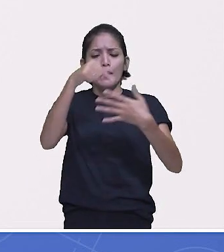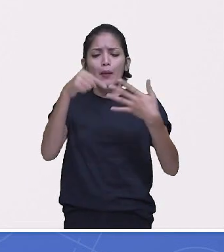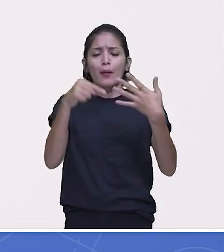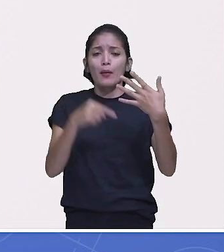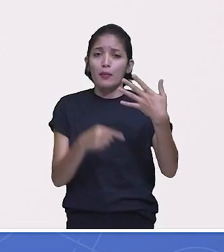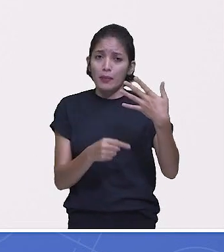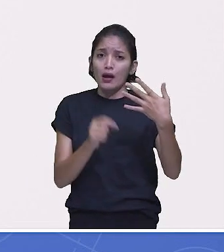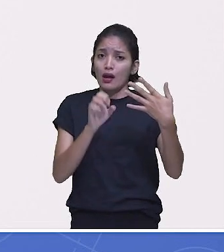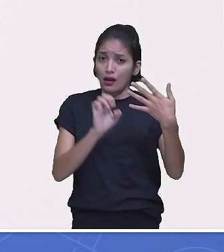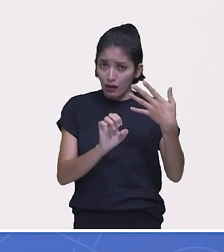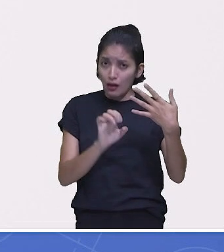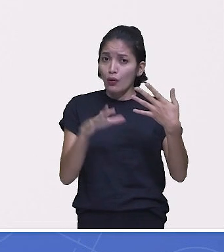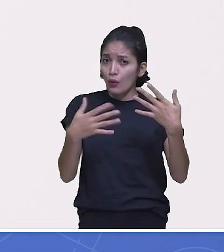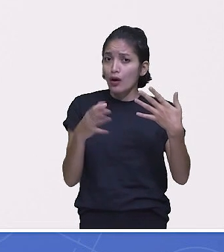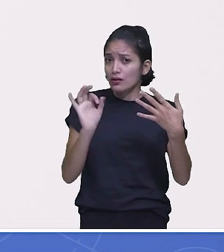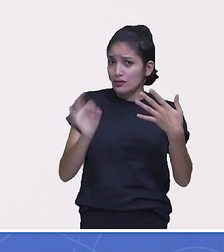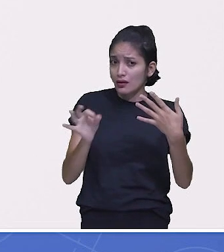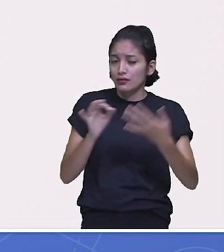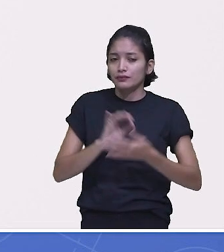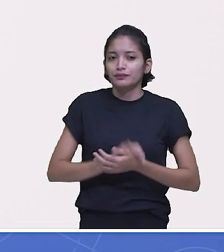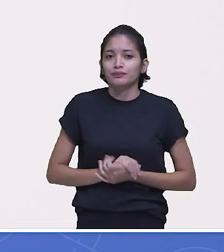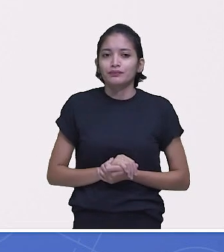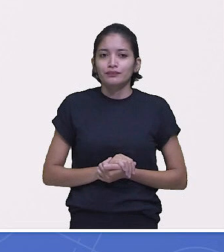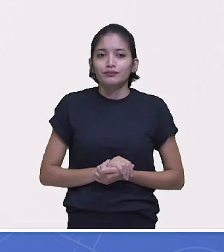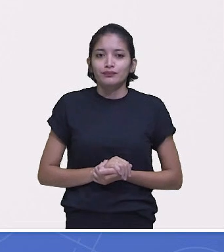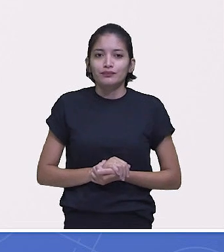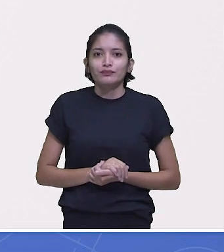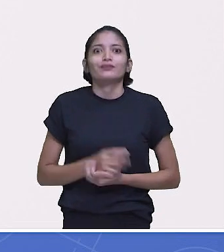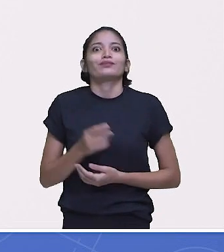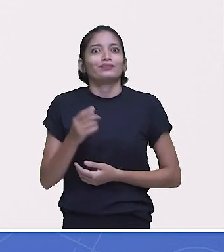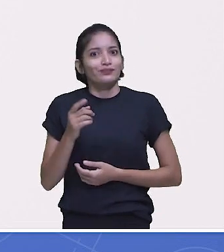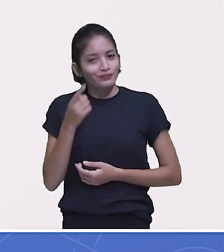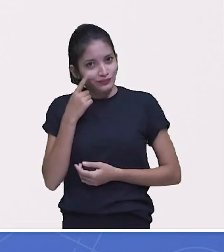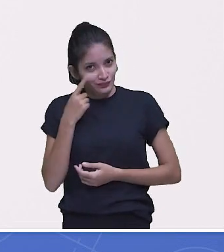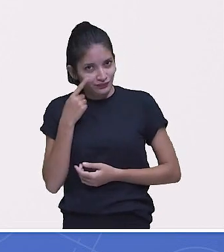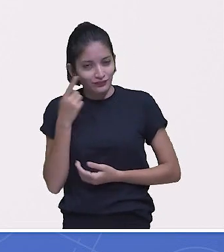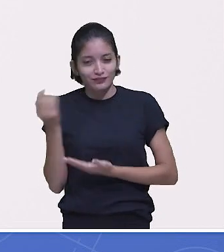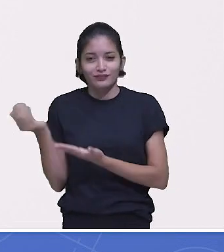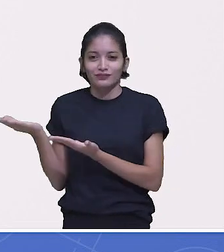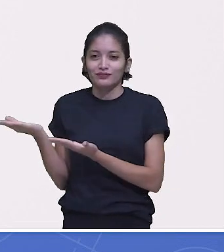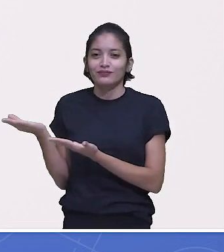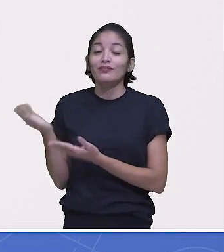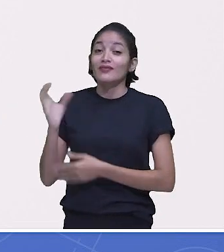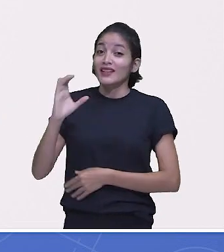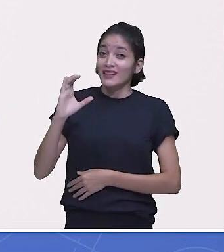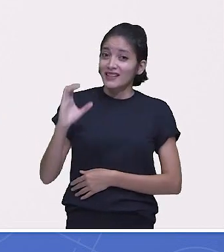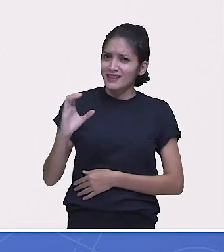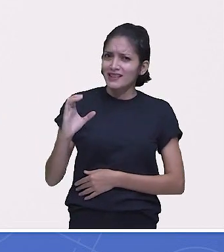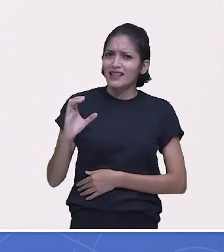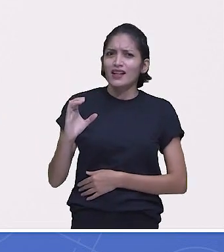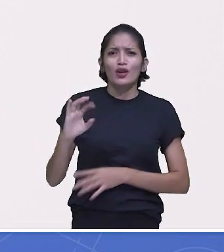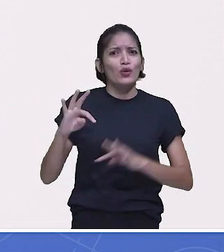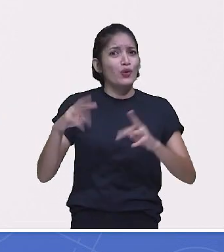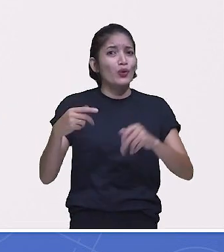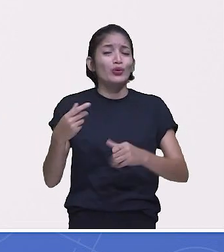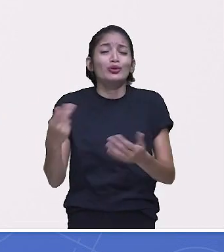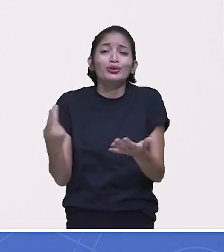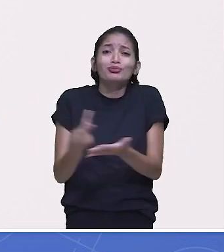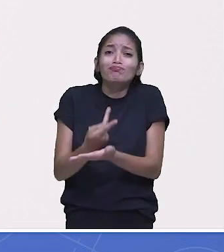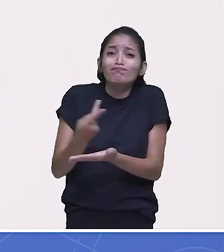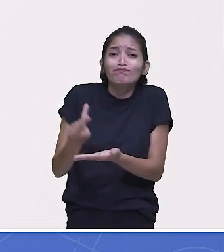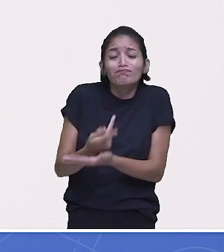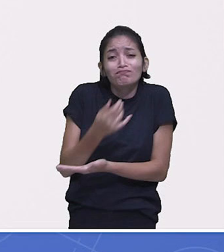D ou E? Vamos lá? Opa! Oh, alternativa C, todos erraram.